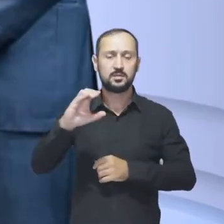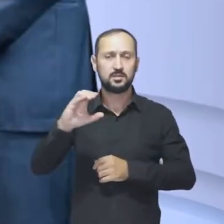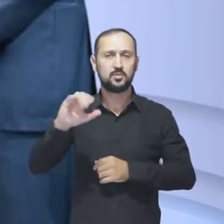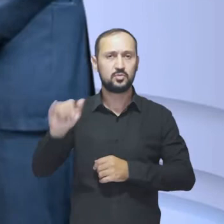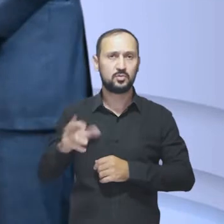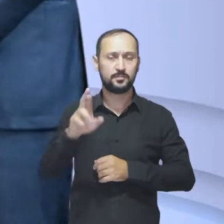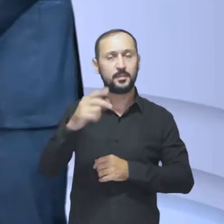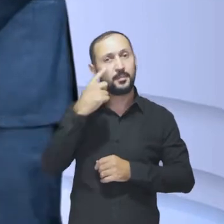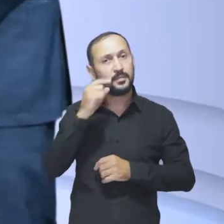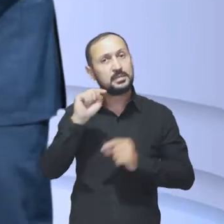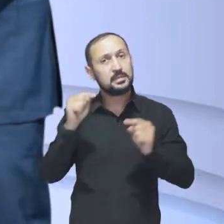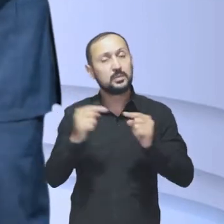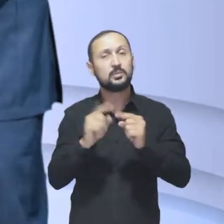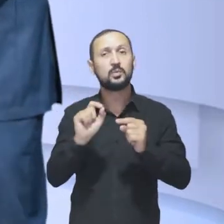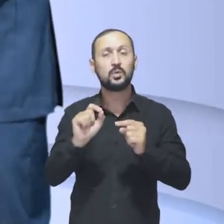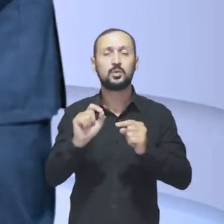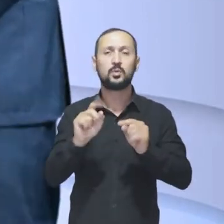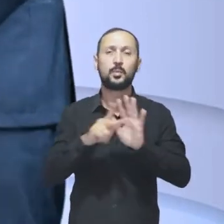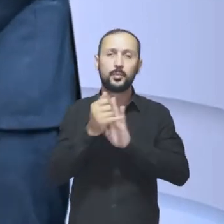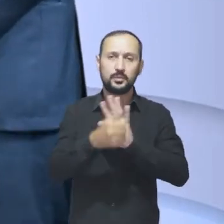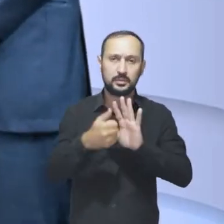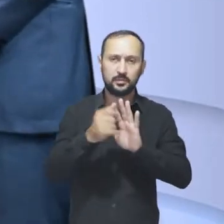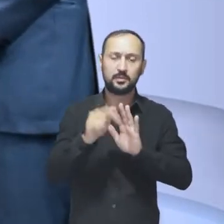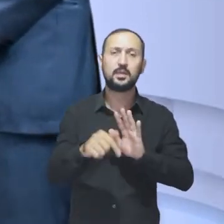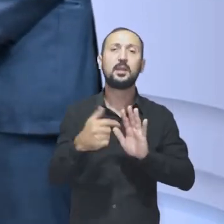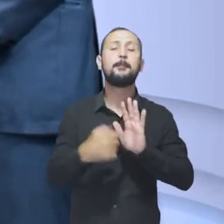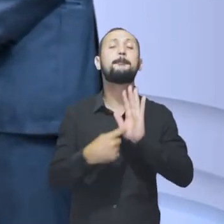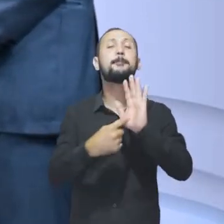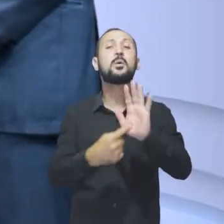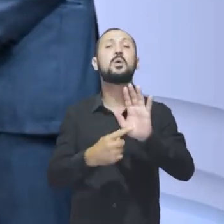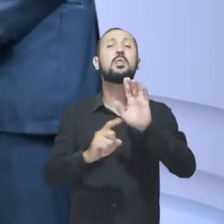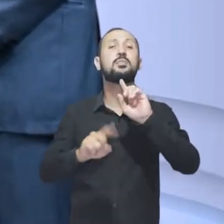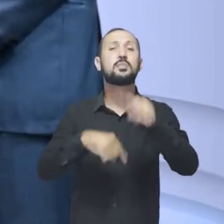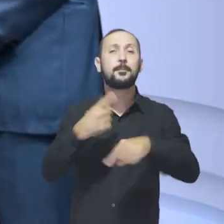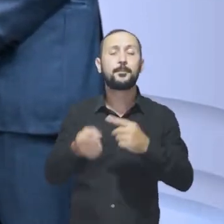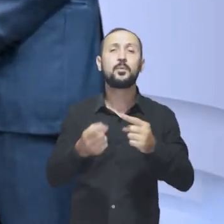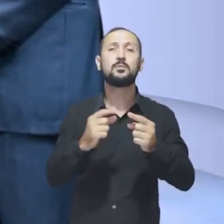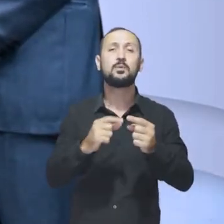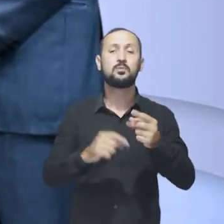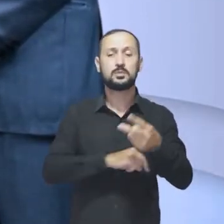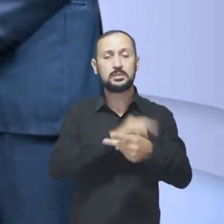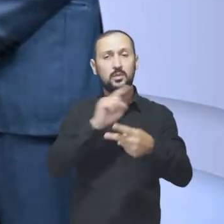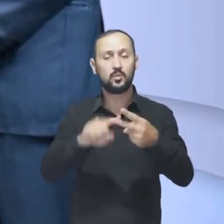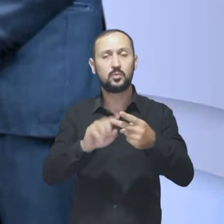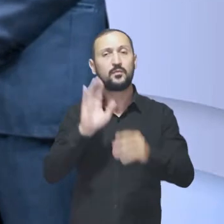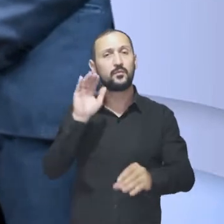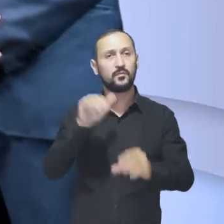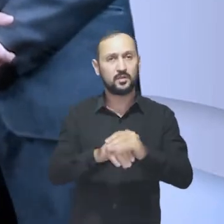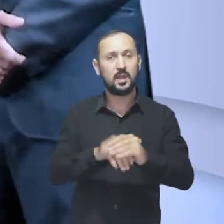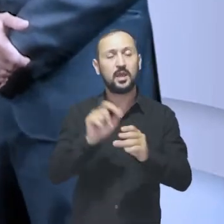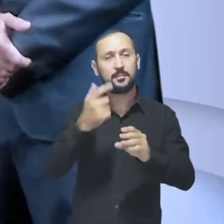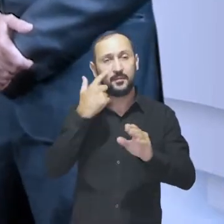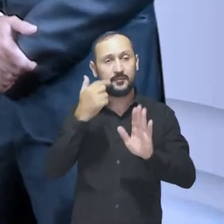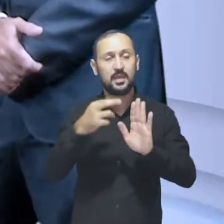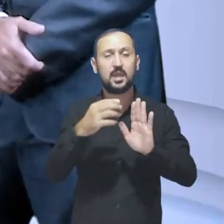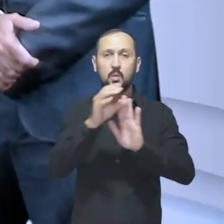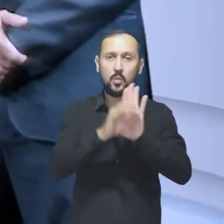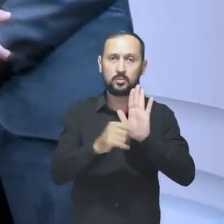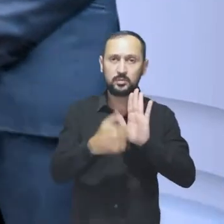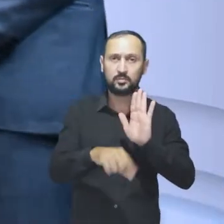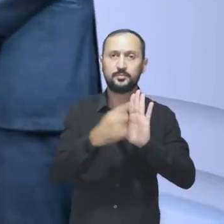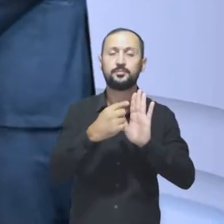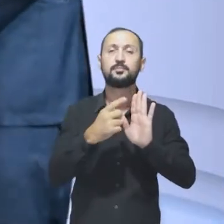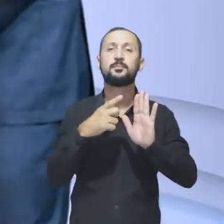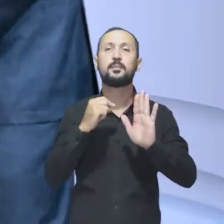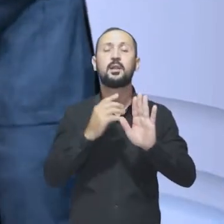votação, é necessário que seja antecedido por algumas etapas. E quais são, Luiz? Ana,